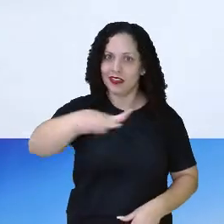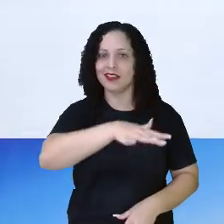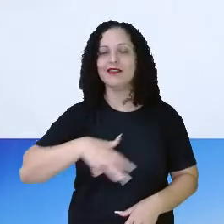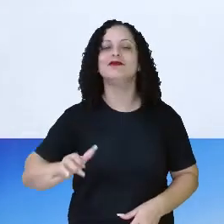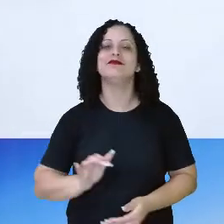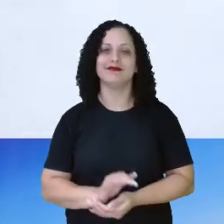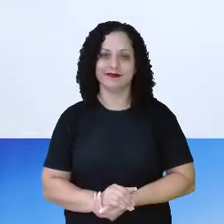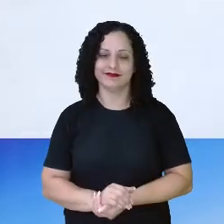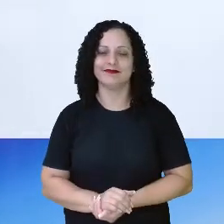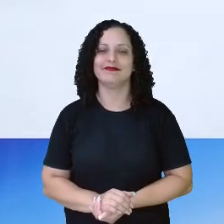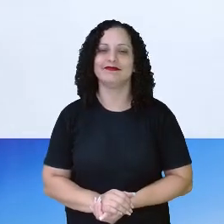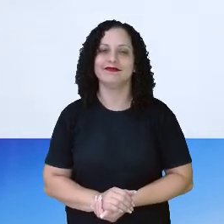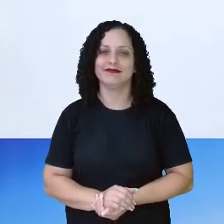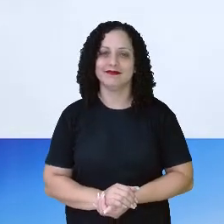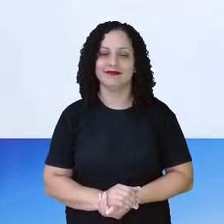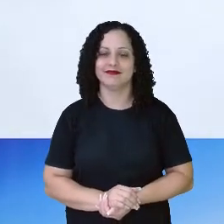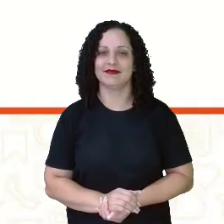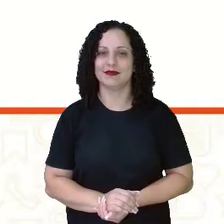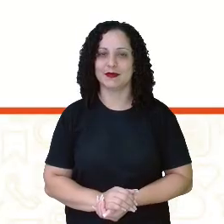aprendizagem.